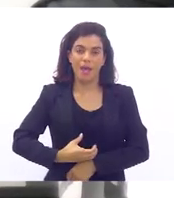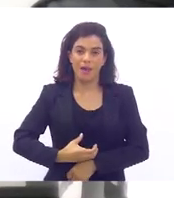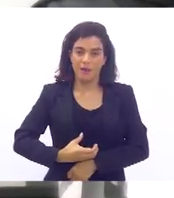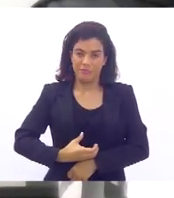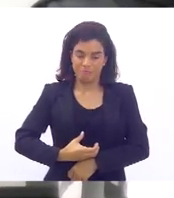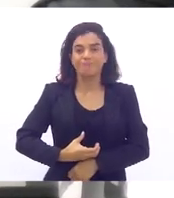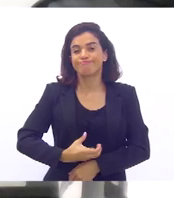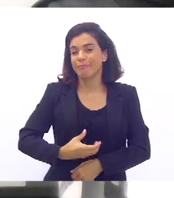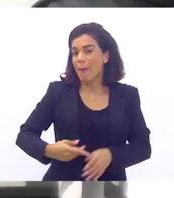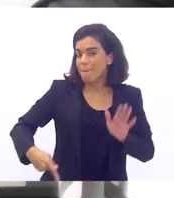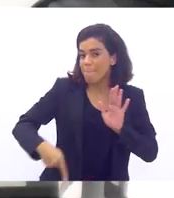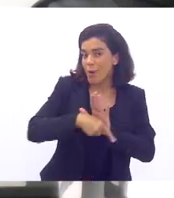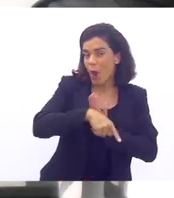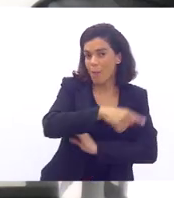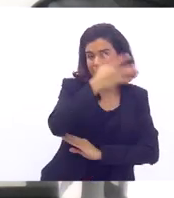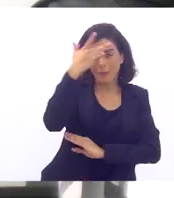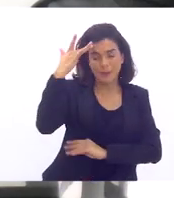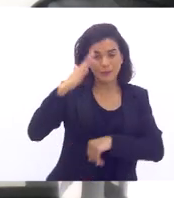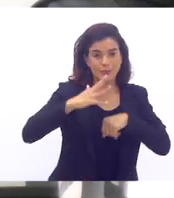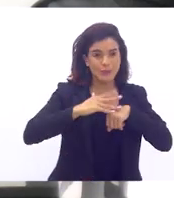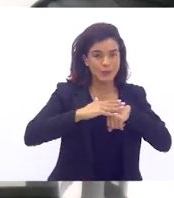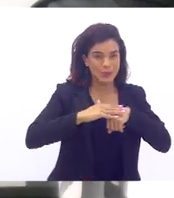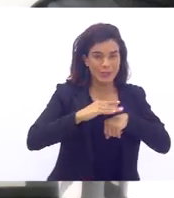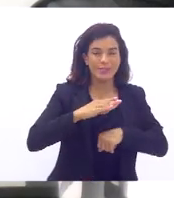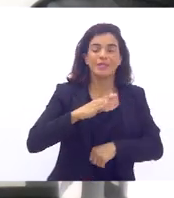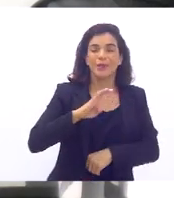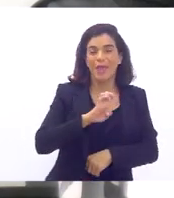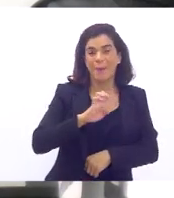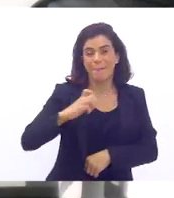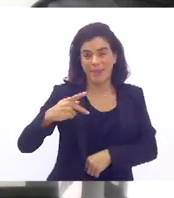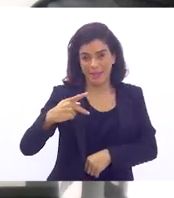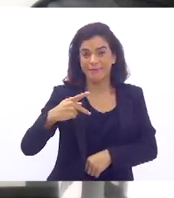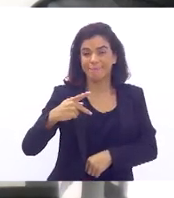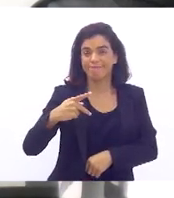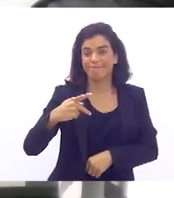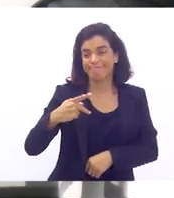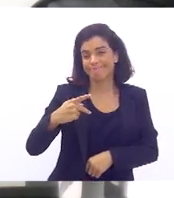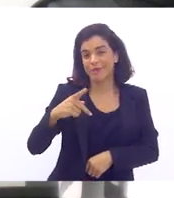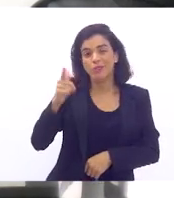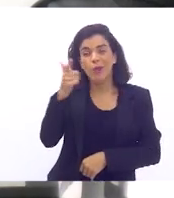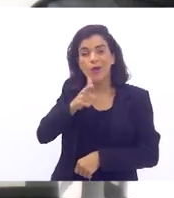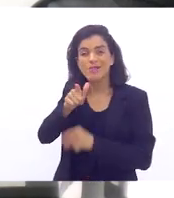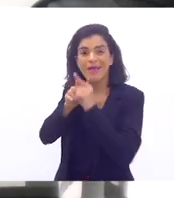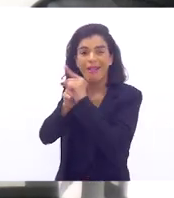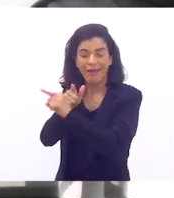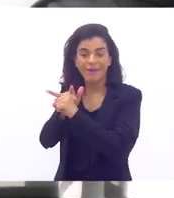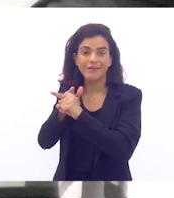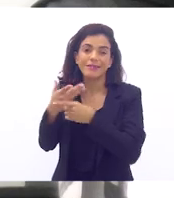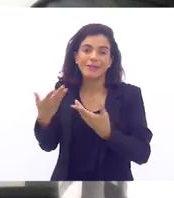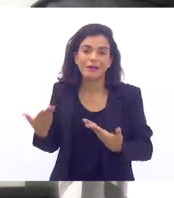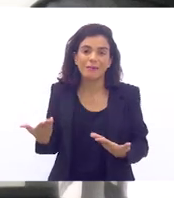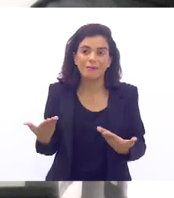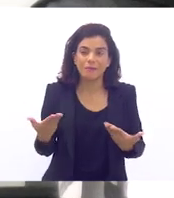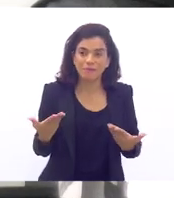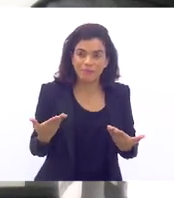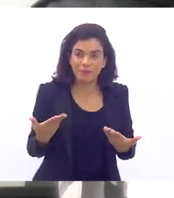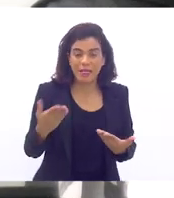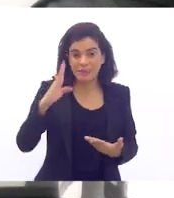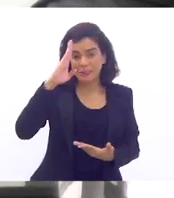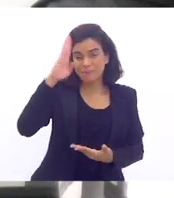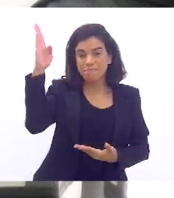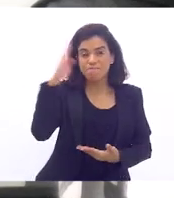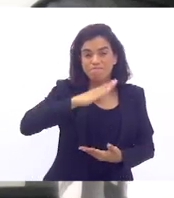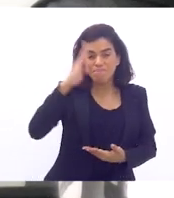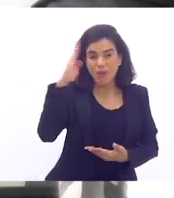é própria para o paciente de epidermólise bolhosa que nós só conseguimos lá então essa prioridade